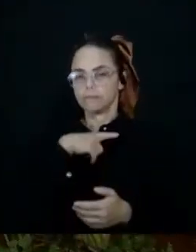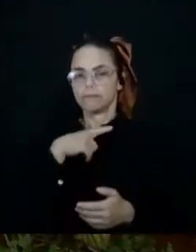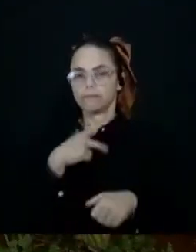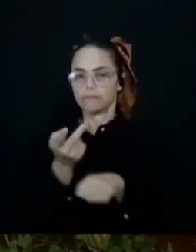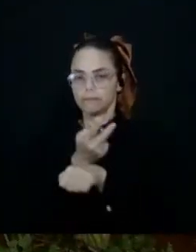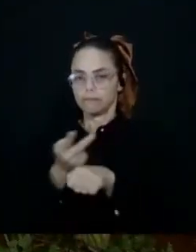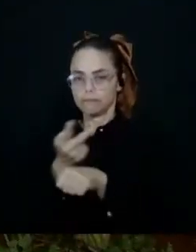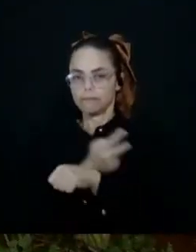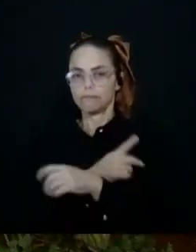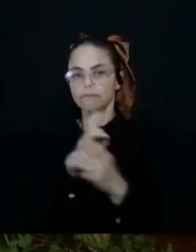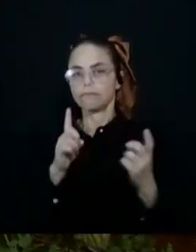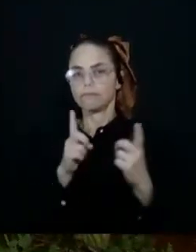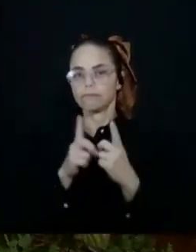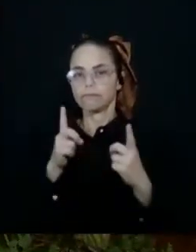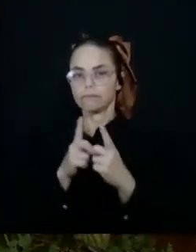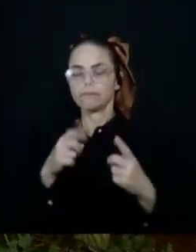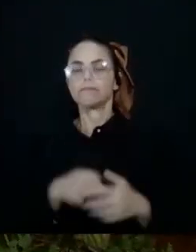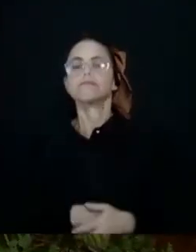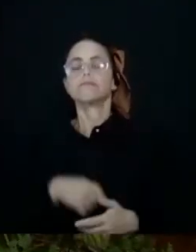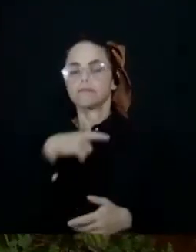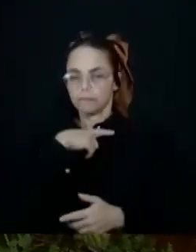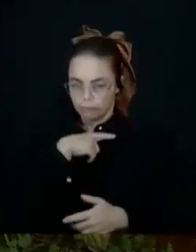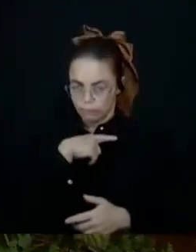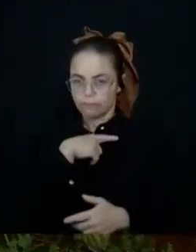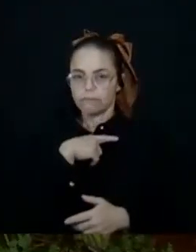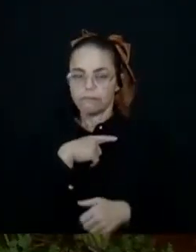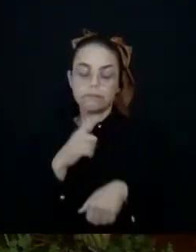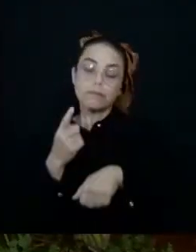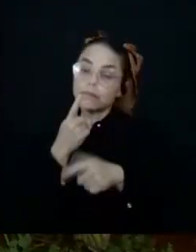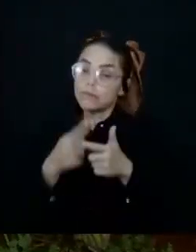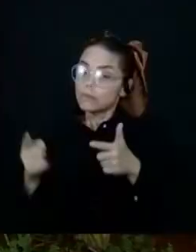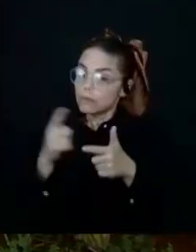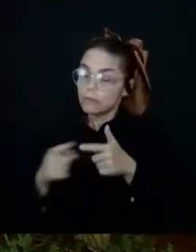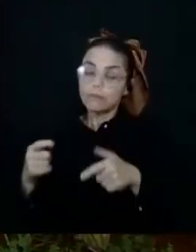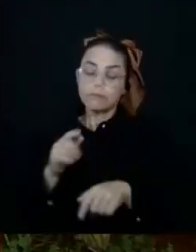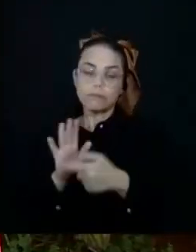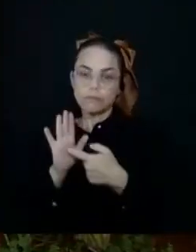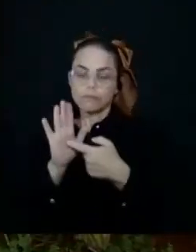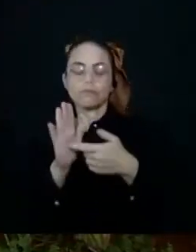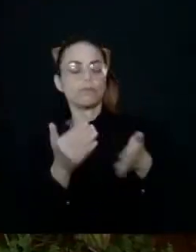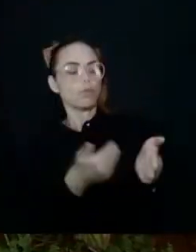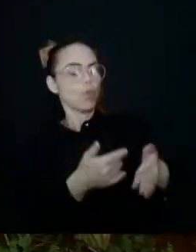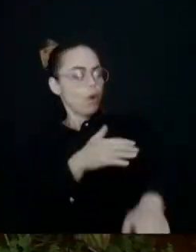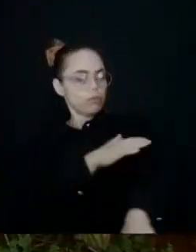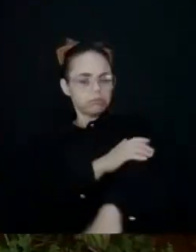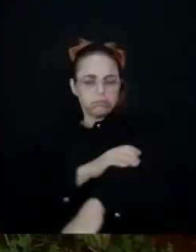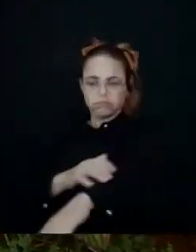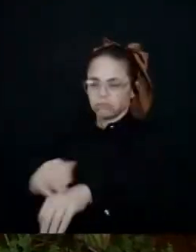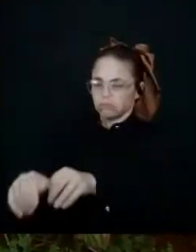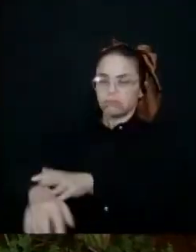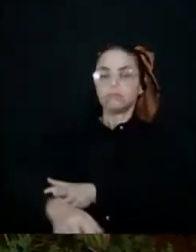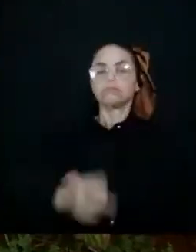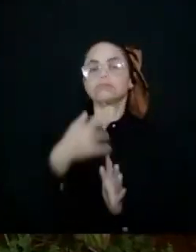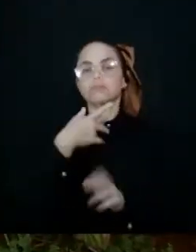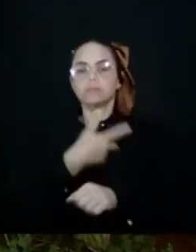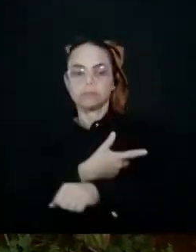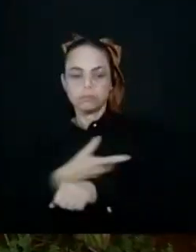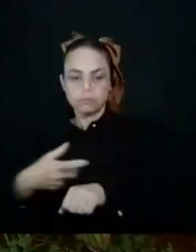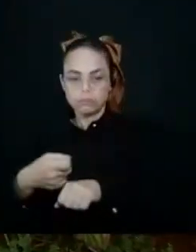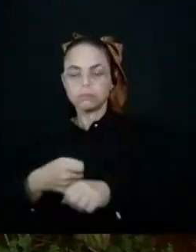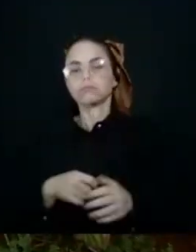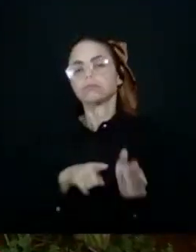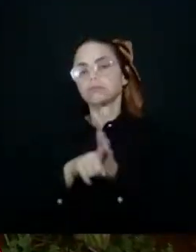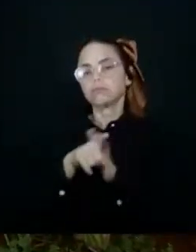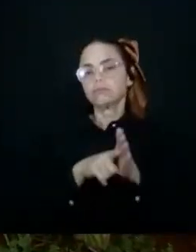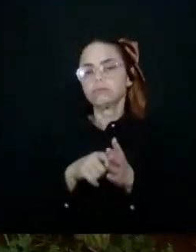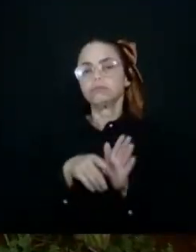atendimento médico se tiver com essas lesões, mostrar para o médico, aí vai ser coletado o material e o médico vai dar as